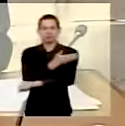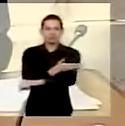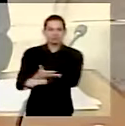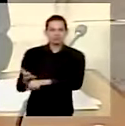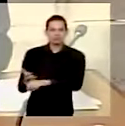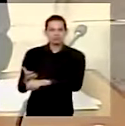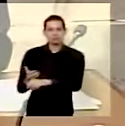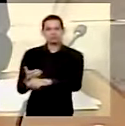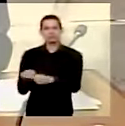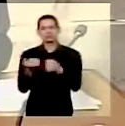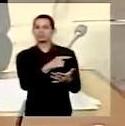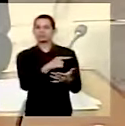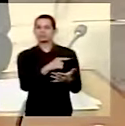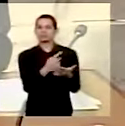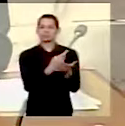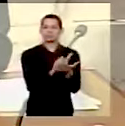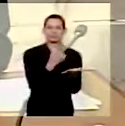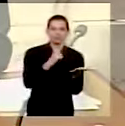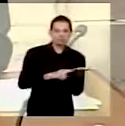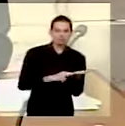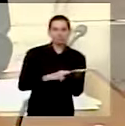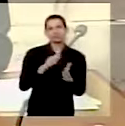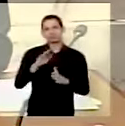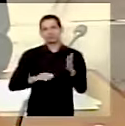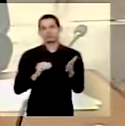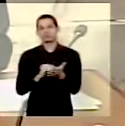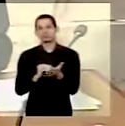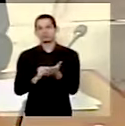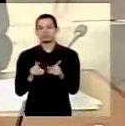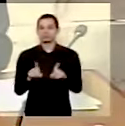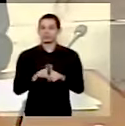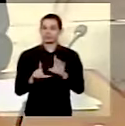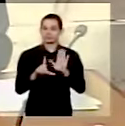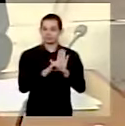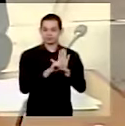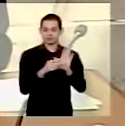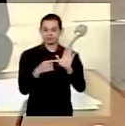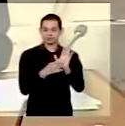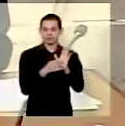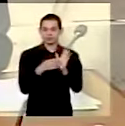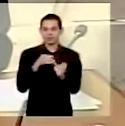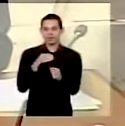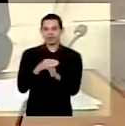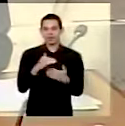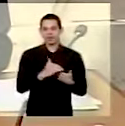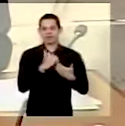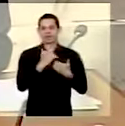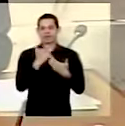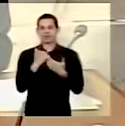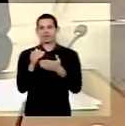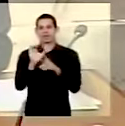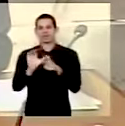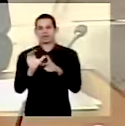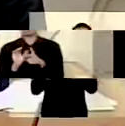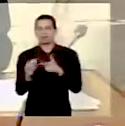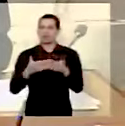contas aos atos à sociedade. A lei é o farol da crise, não